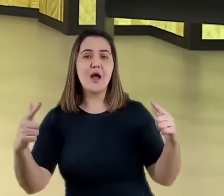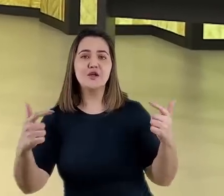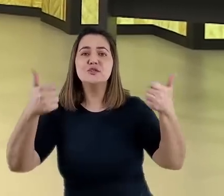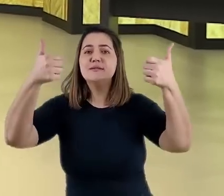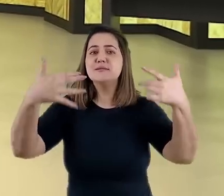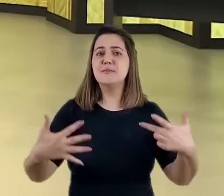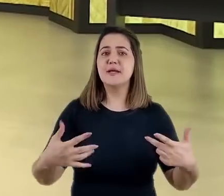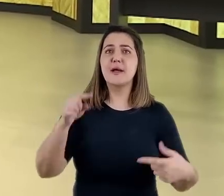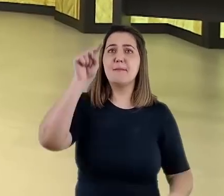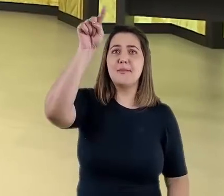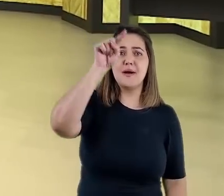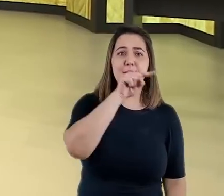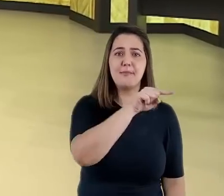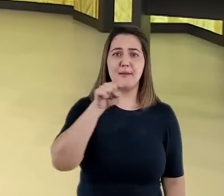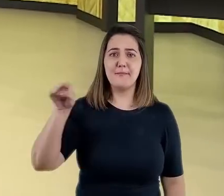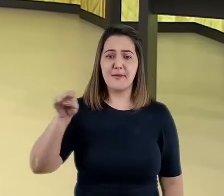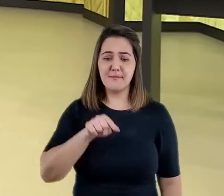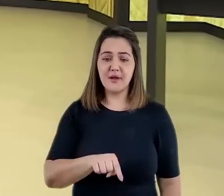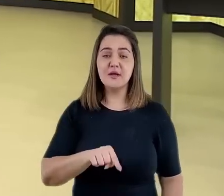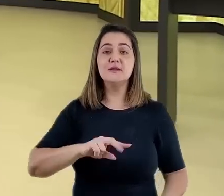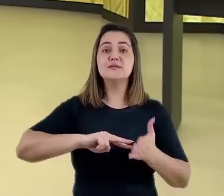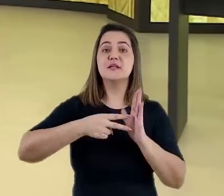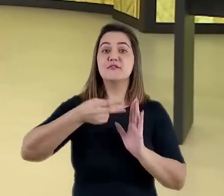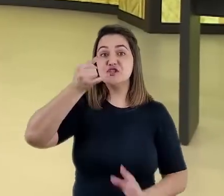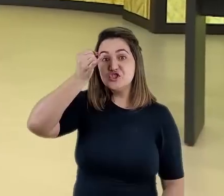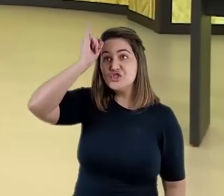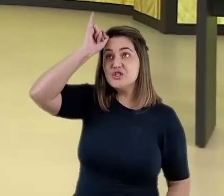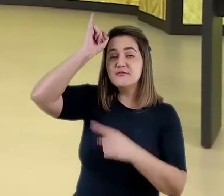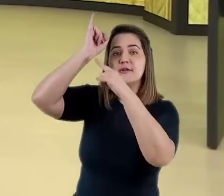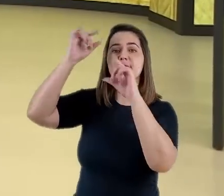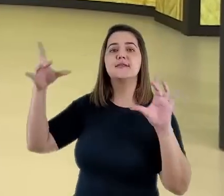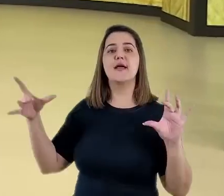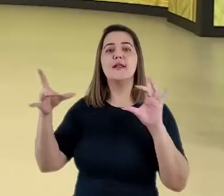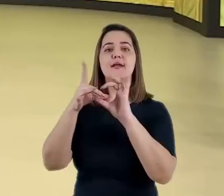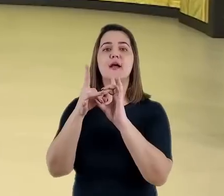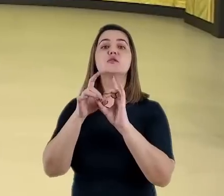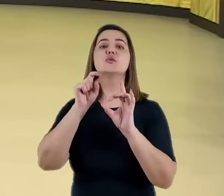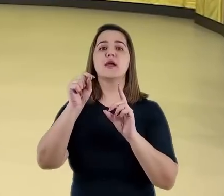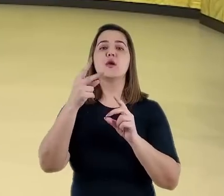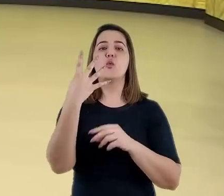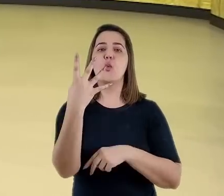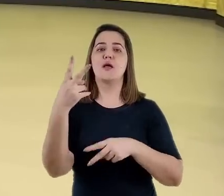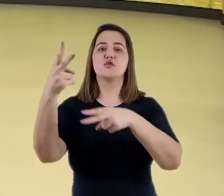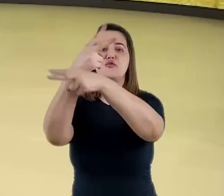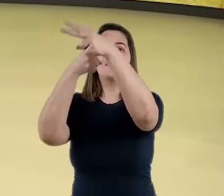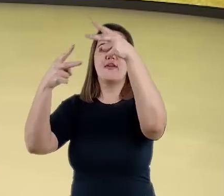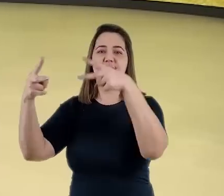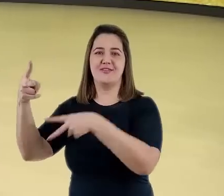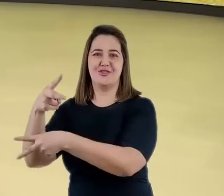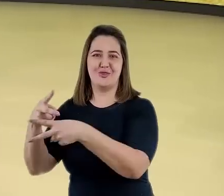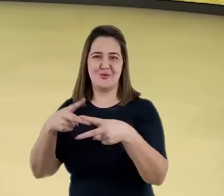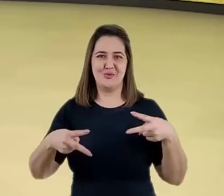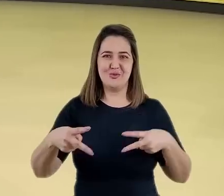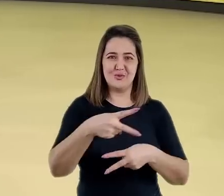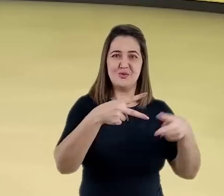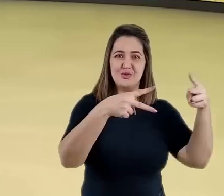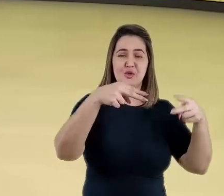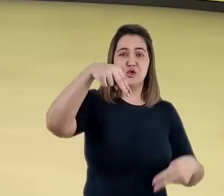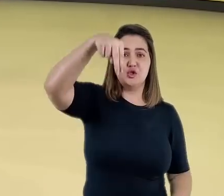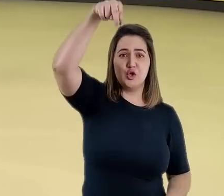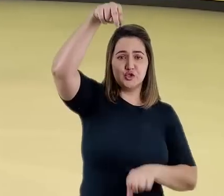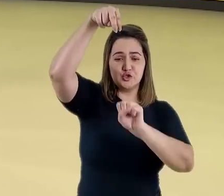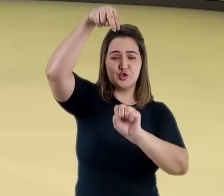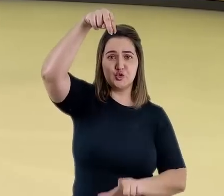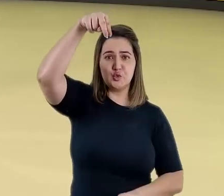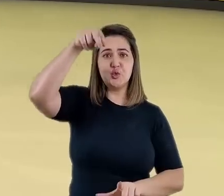aos pontos cardeais, reforça a ideia de que o chifre pequeno tenha relação com os 4 ventos, isto é, com os